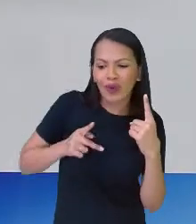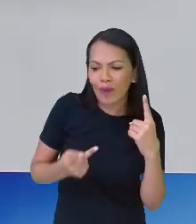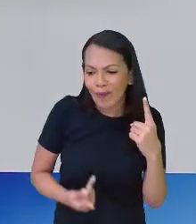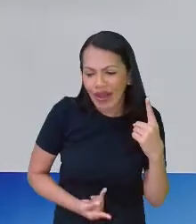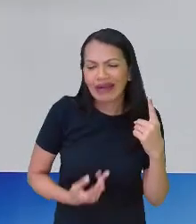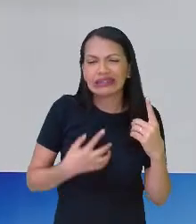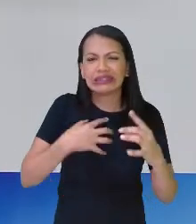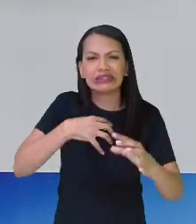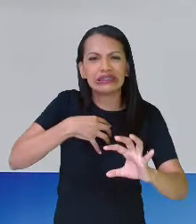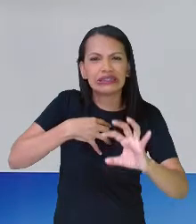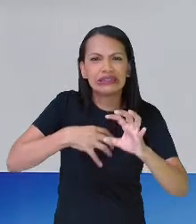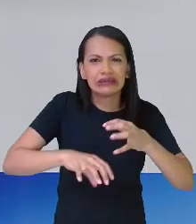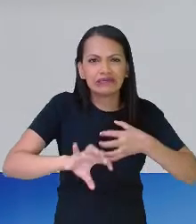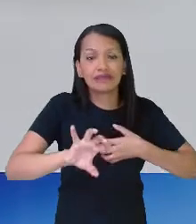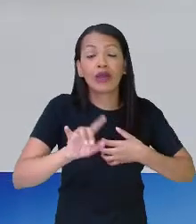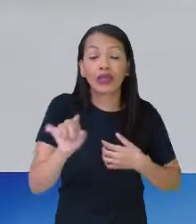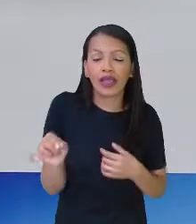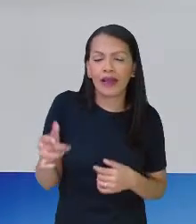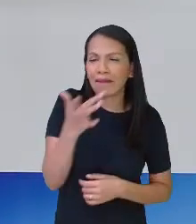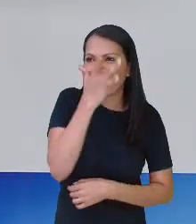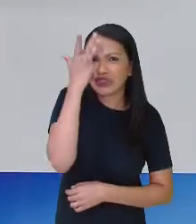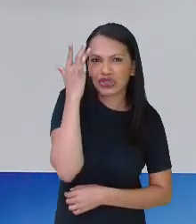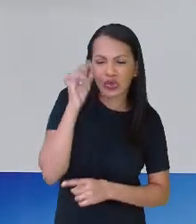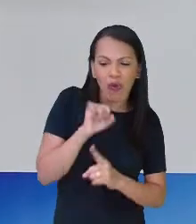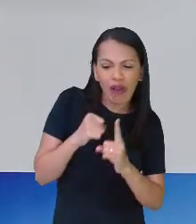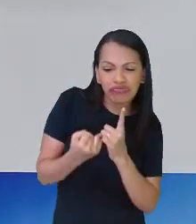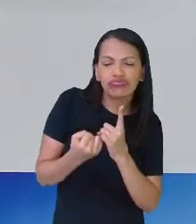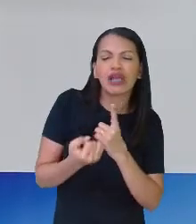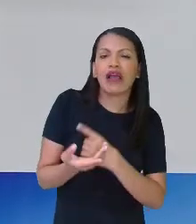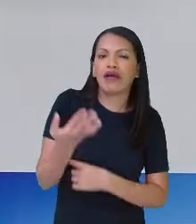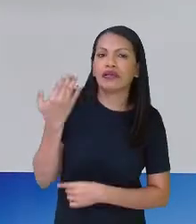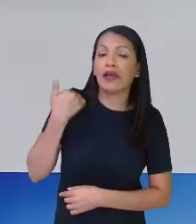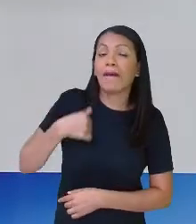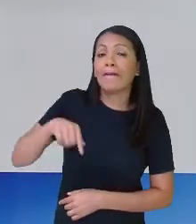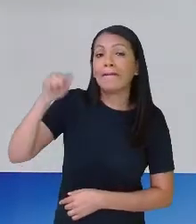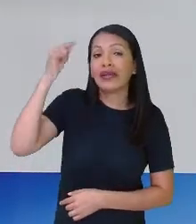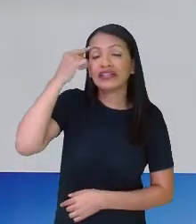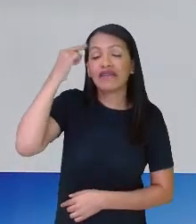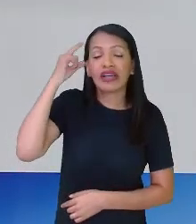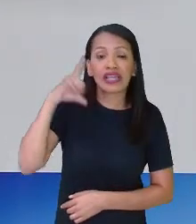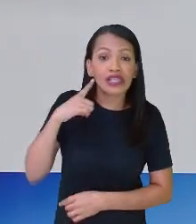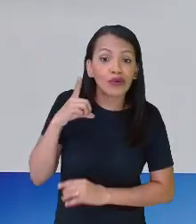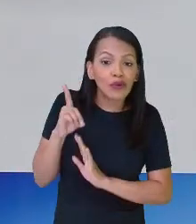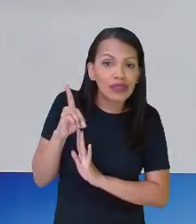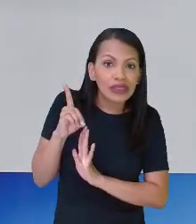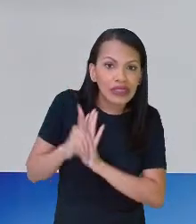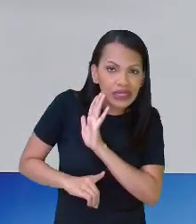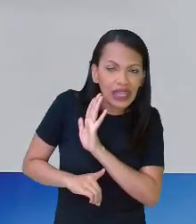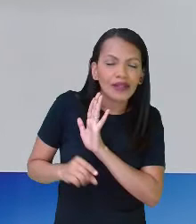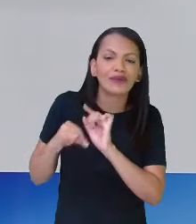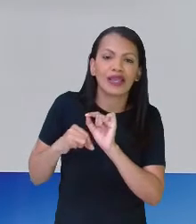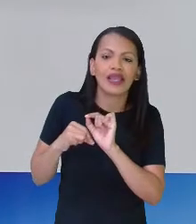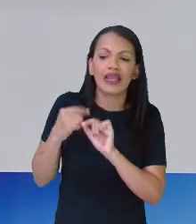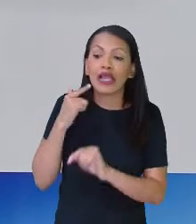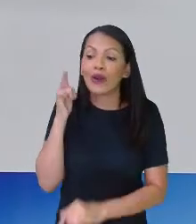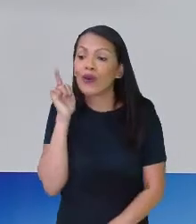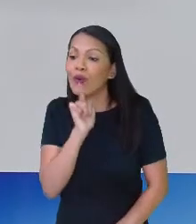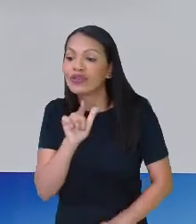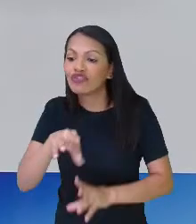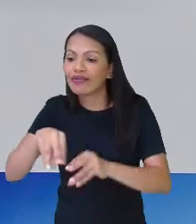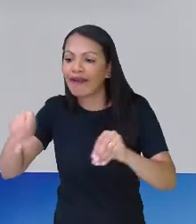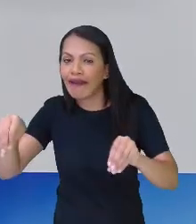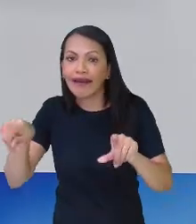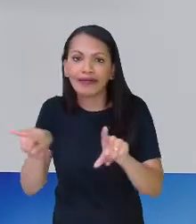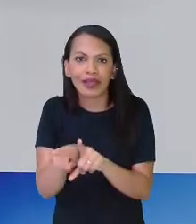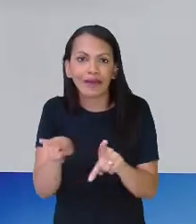eles achavam que tinham direito de conquistar territórios e conquistar também pessoas desses territórios